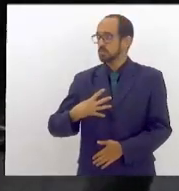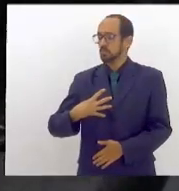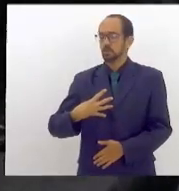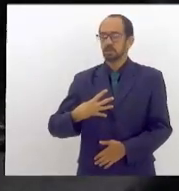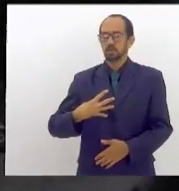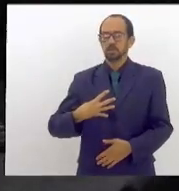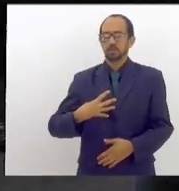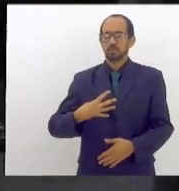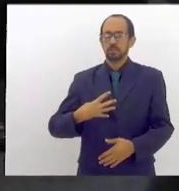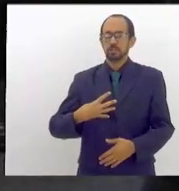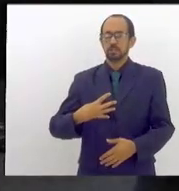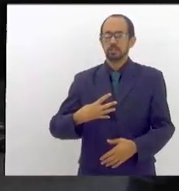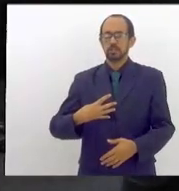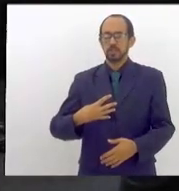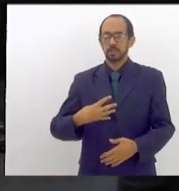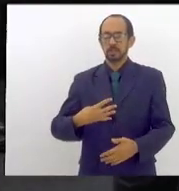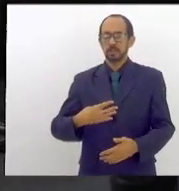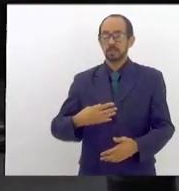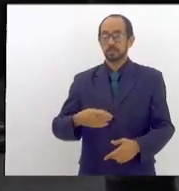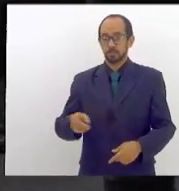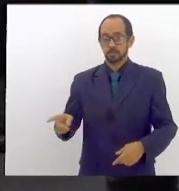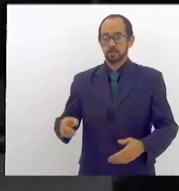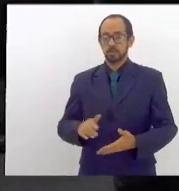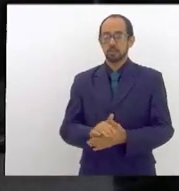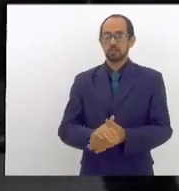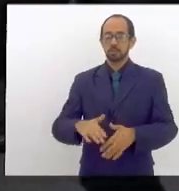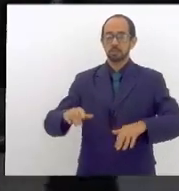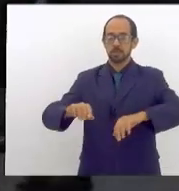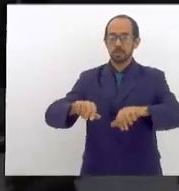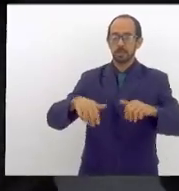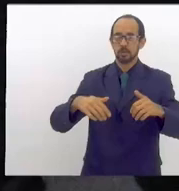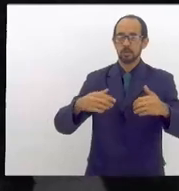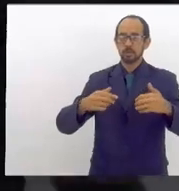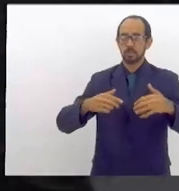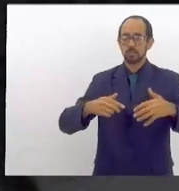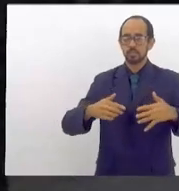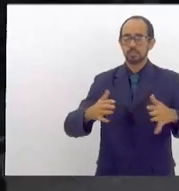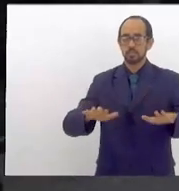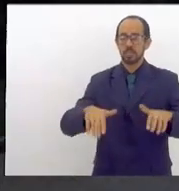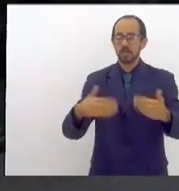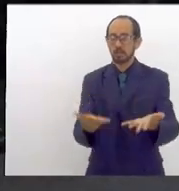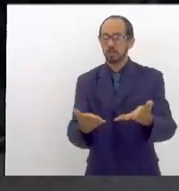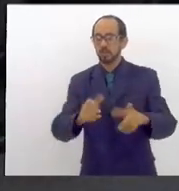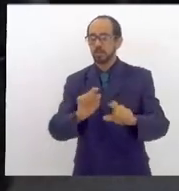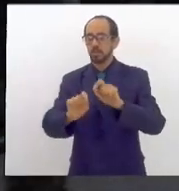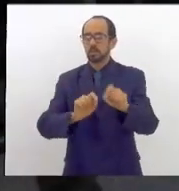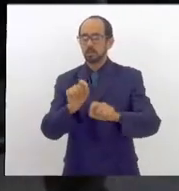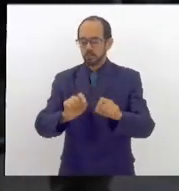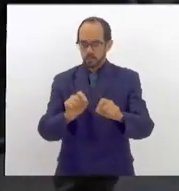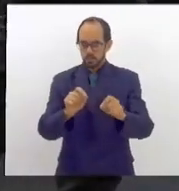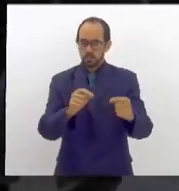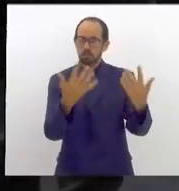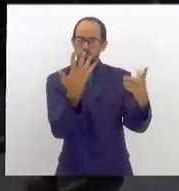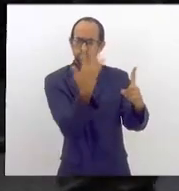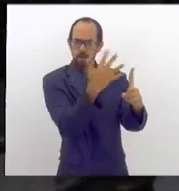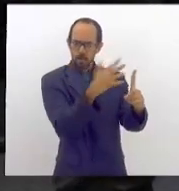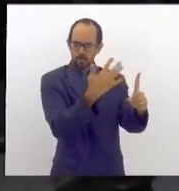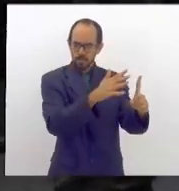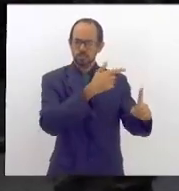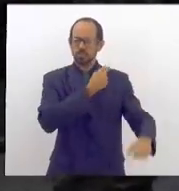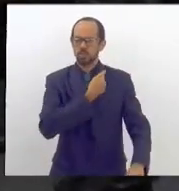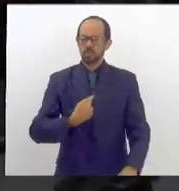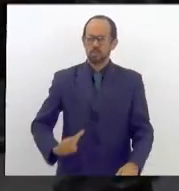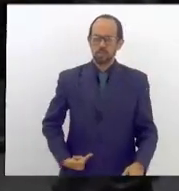não se discute O que está sendo discutido aqui ou seja aplausos para o governador